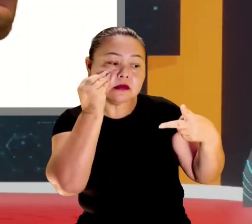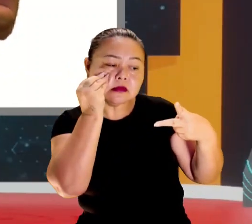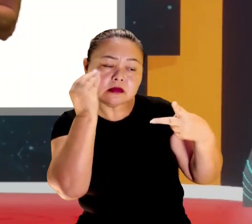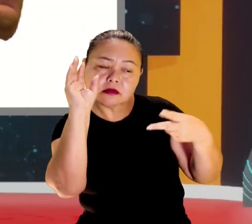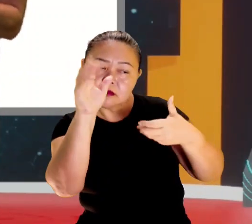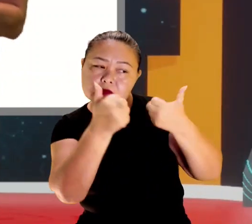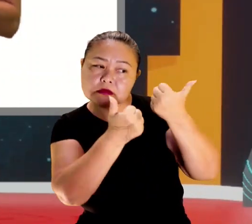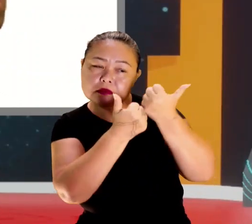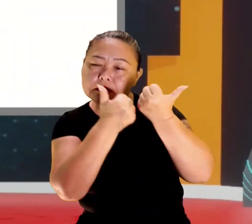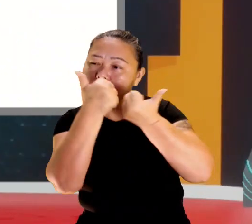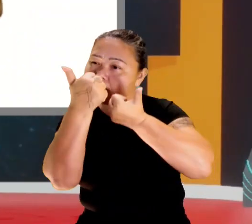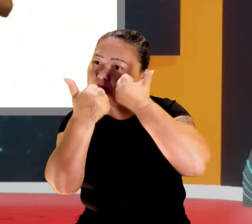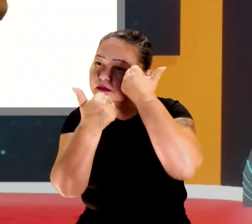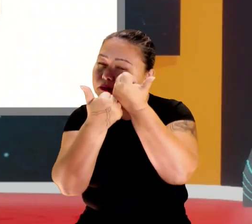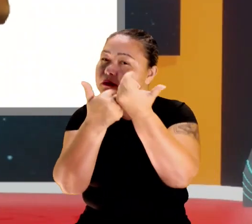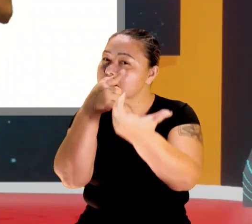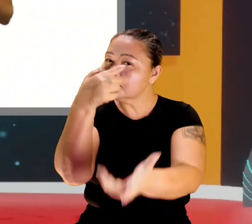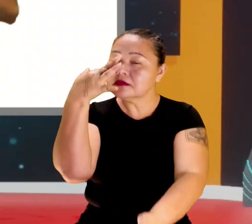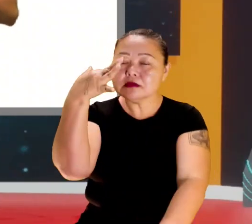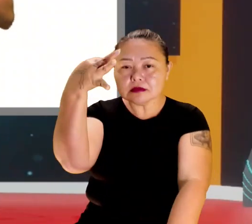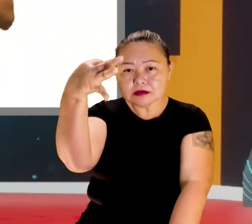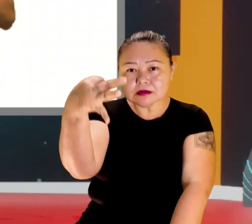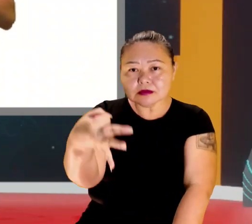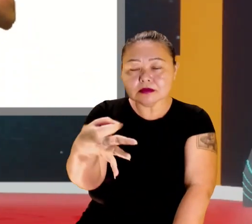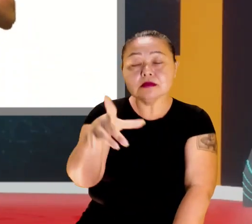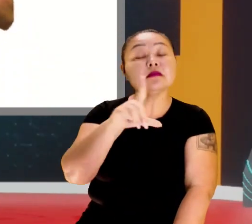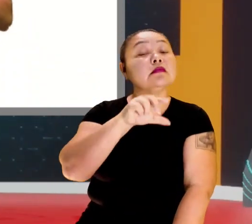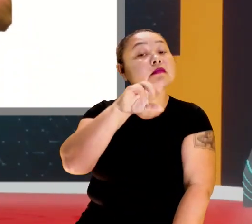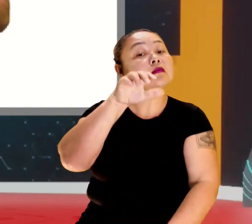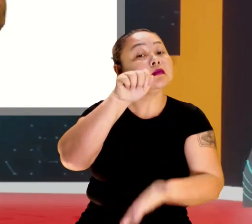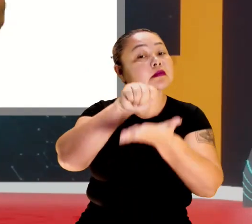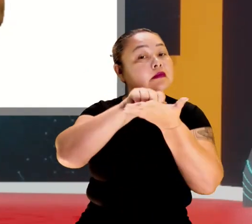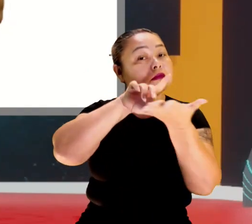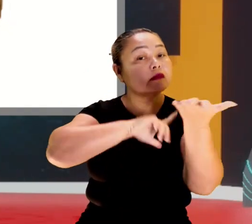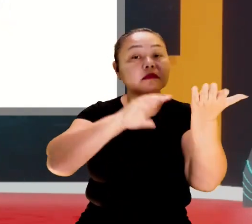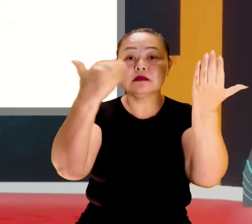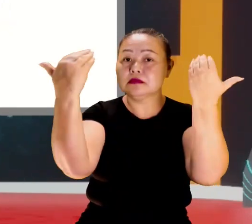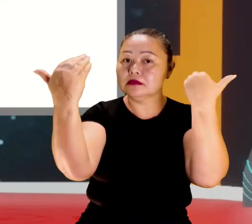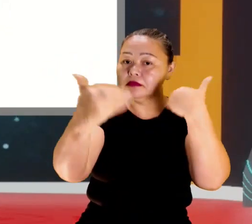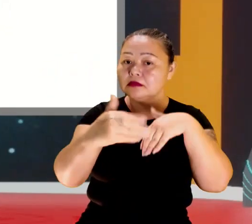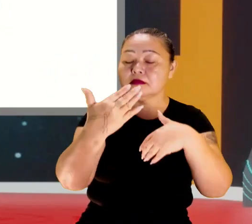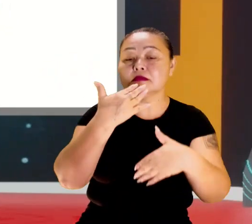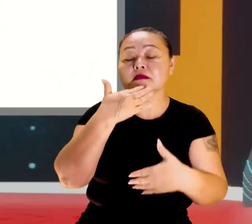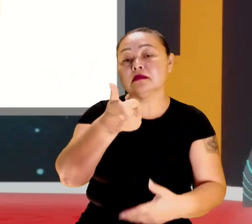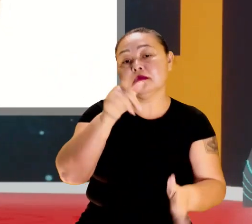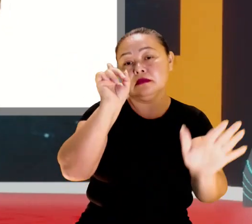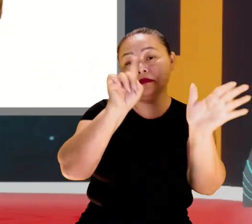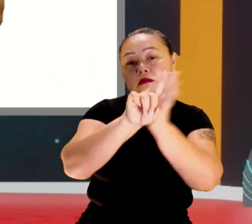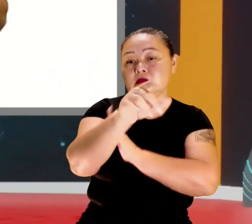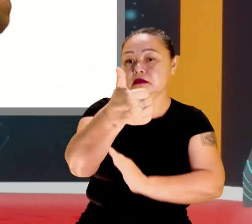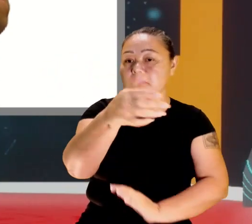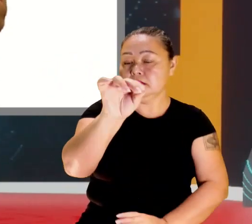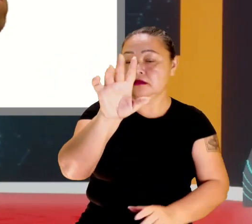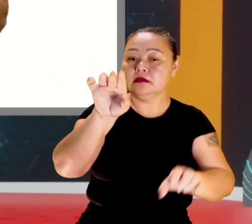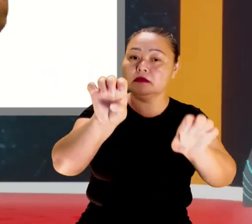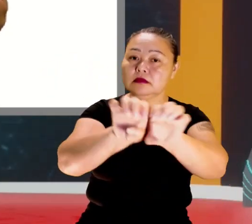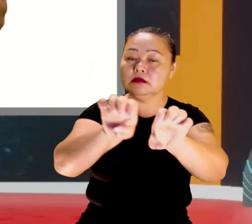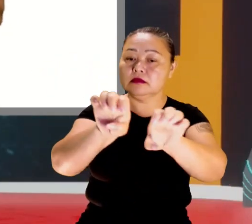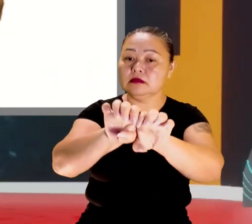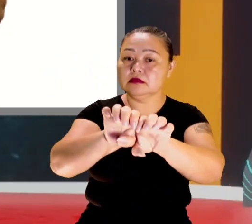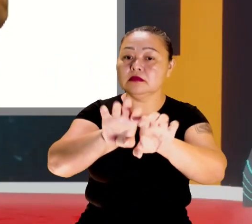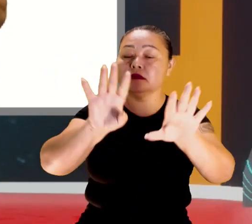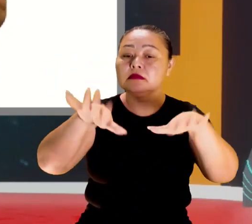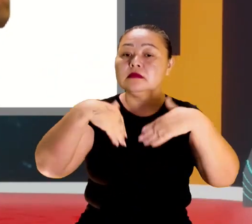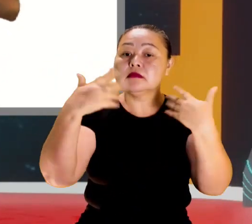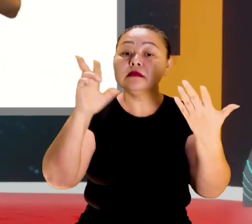certo. Então quer dizer que se ele fizer uma atividade, uma avaliação, tiver 10 questões, 10 equações,